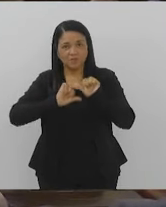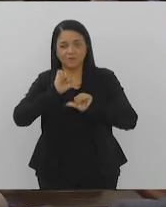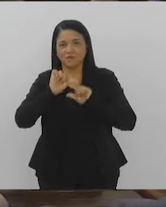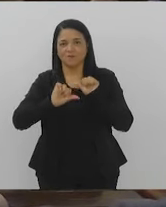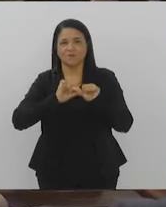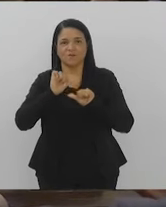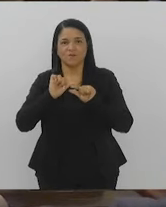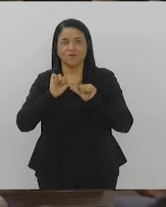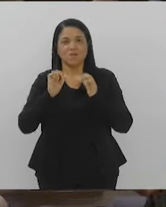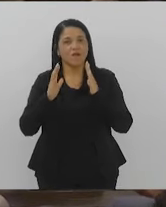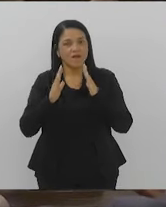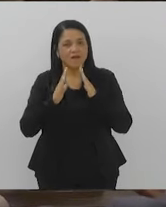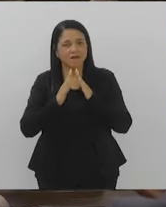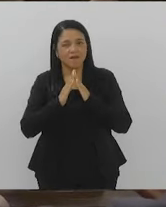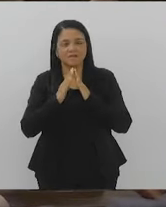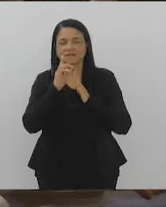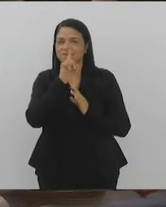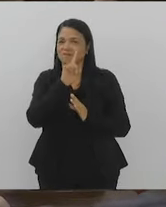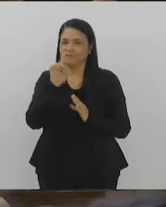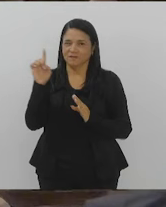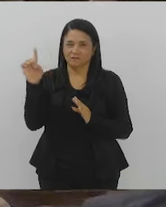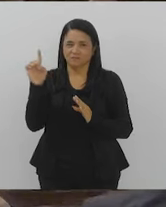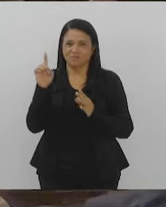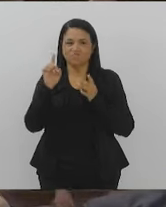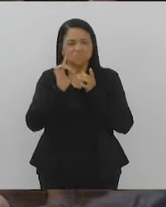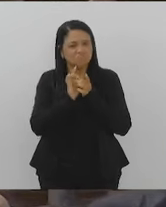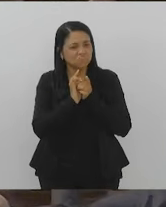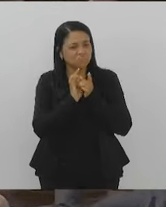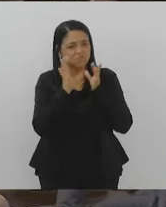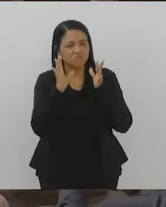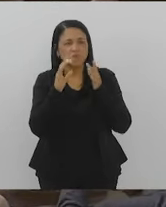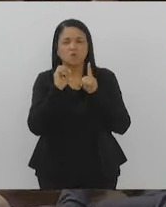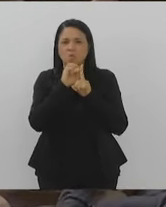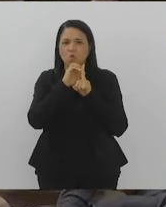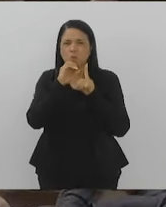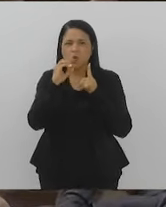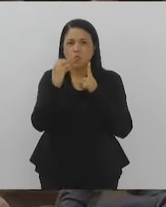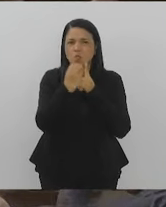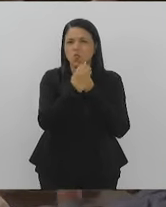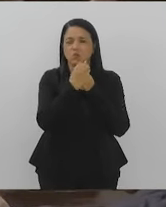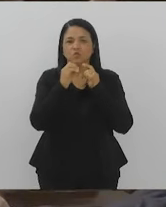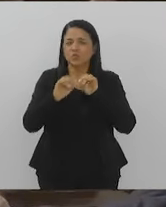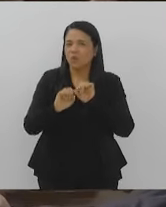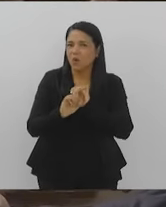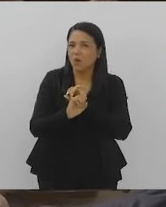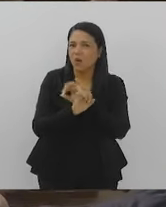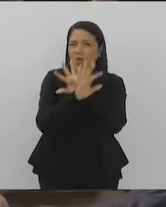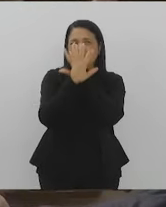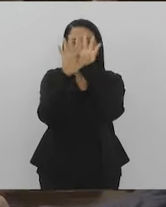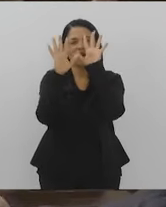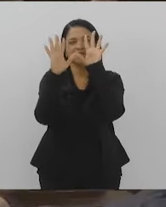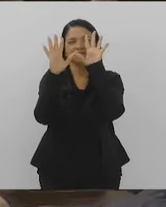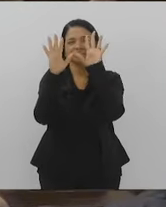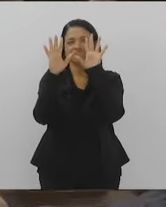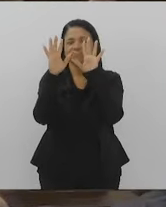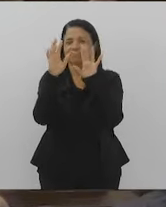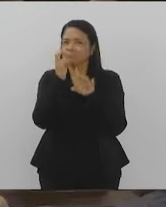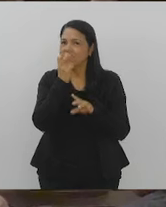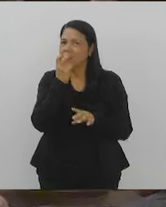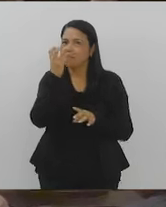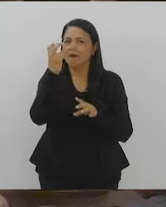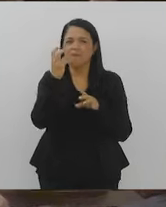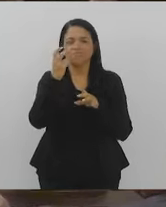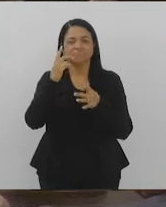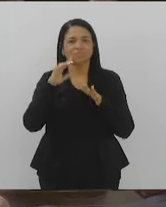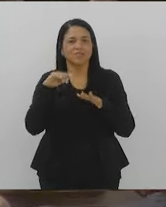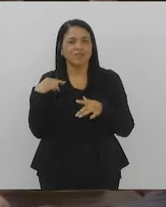literalmente na casa de Deus. Fique à vontade. Pode fazer culto, pode dar glória. Aqui o comando é nosso. O